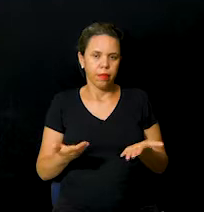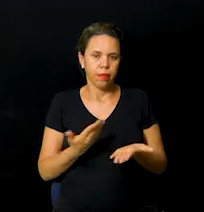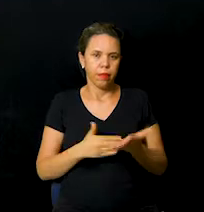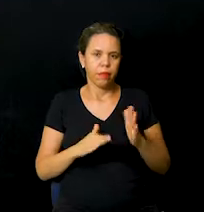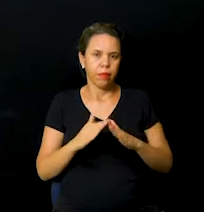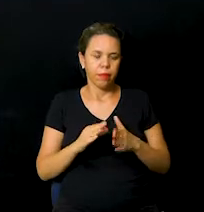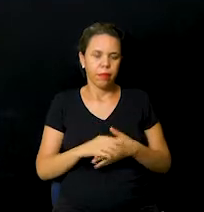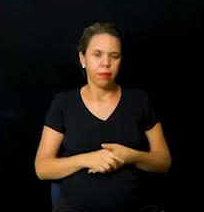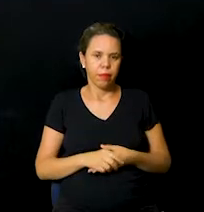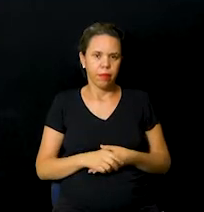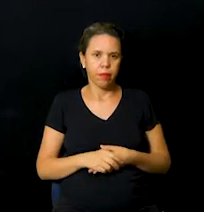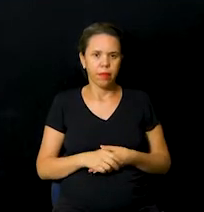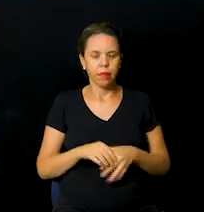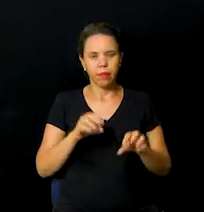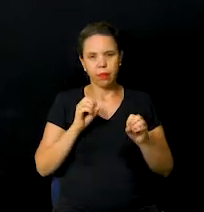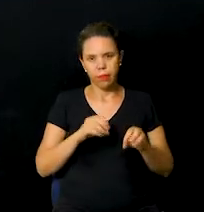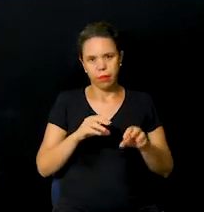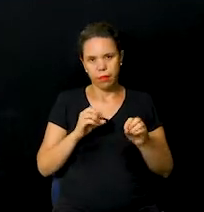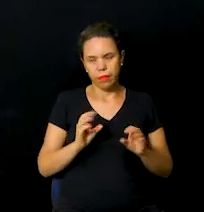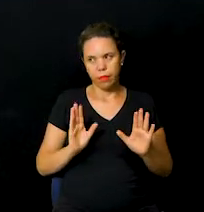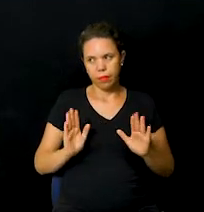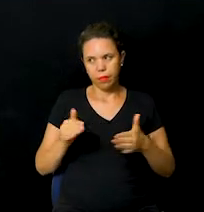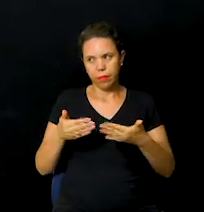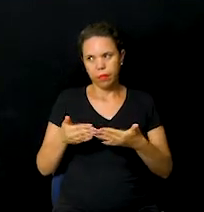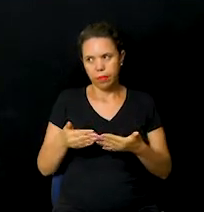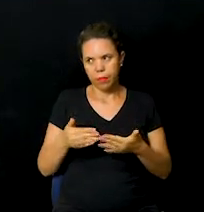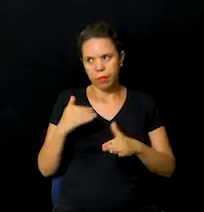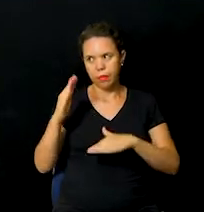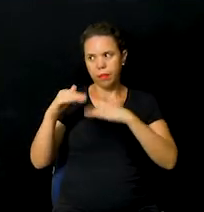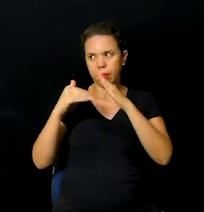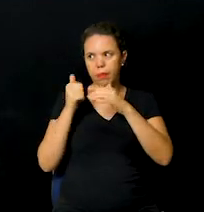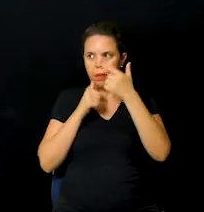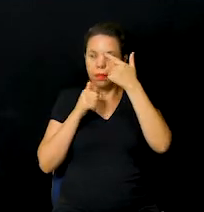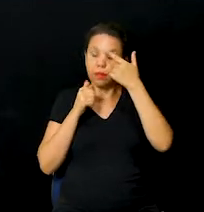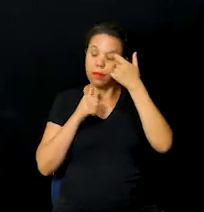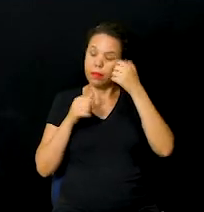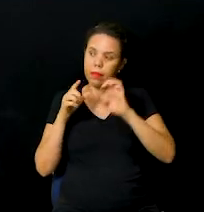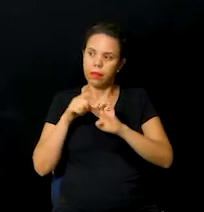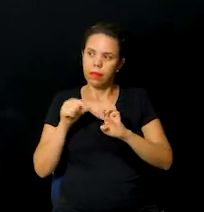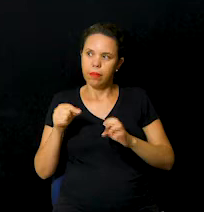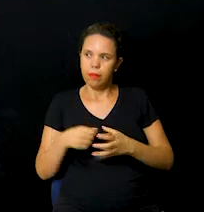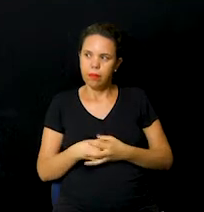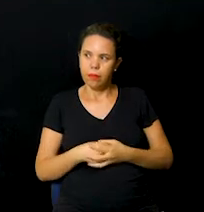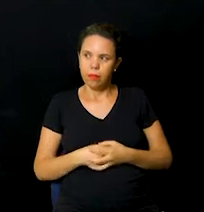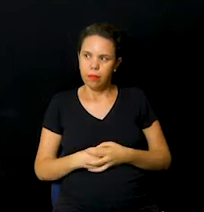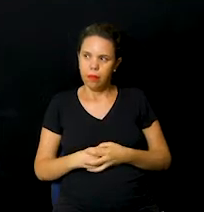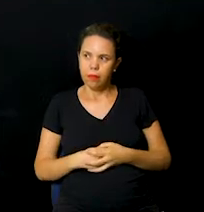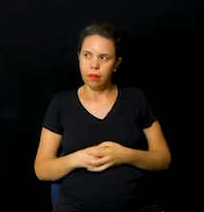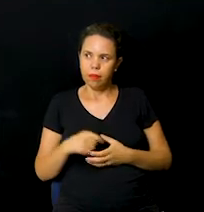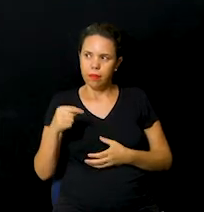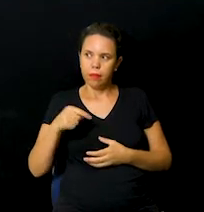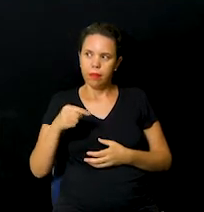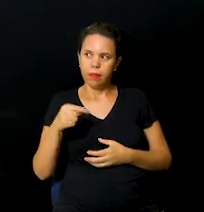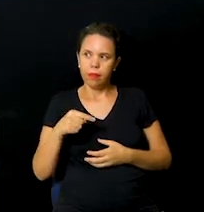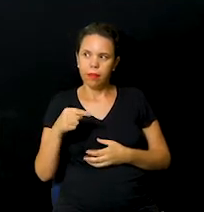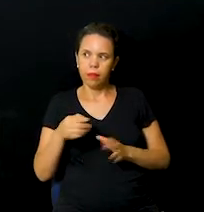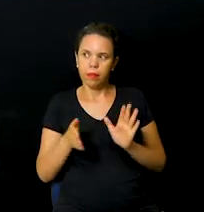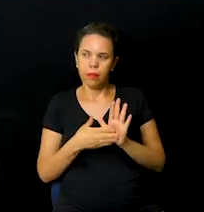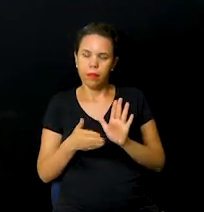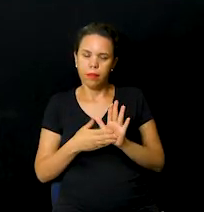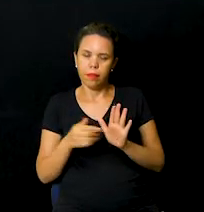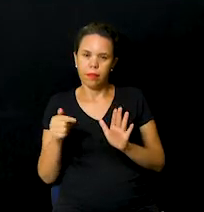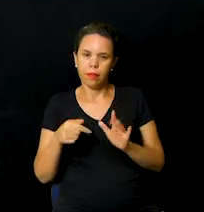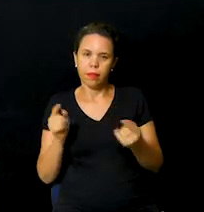E hoje somos uma escola de educação voltada para o desenvolvimento da mulher empreendedora. Então, aqui,